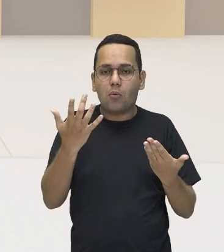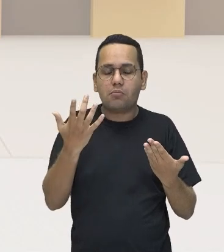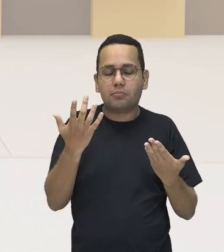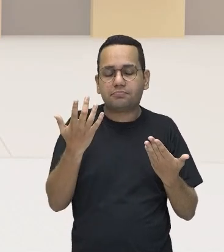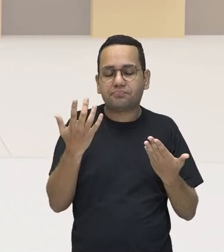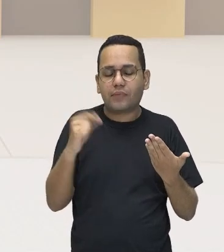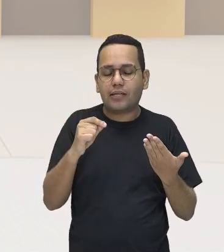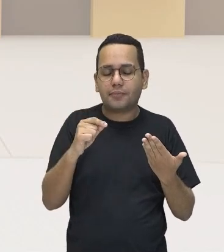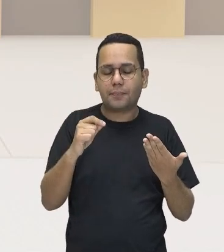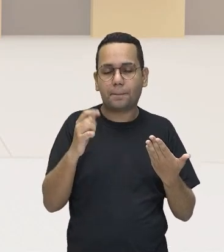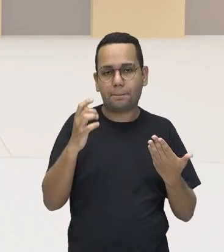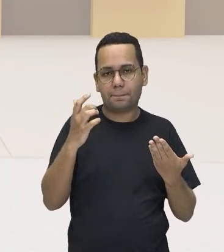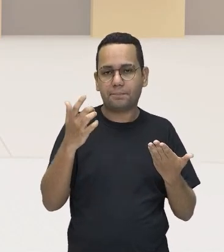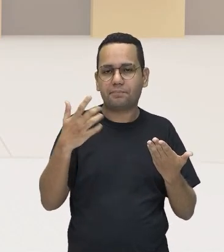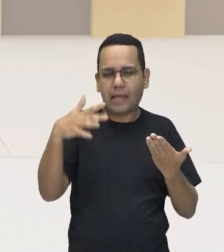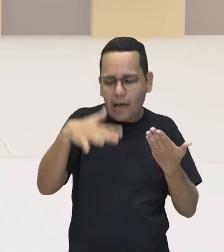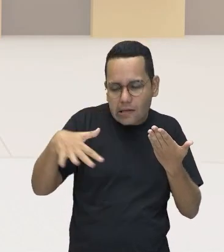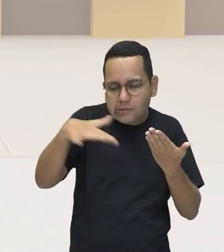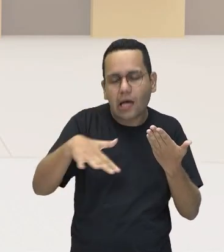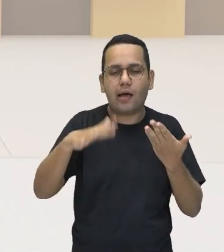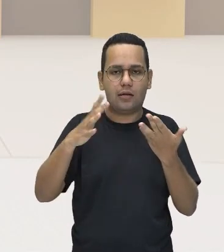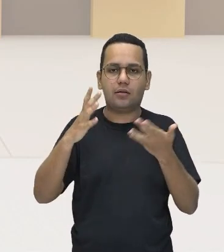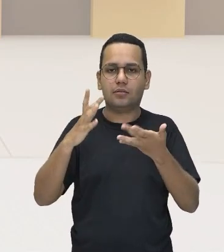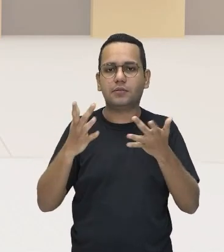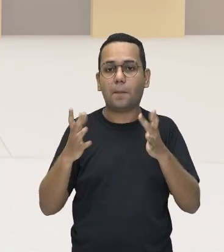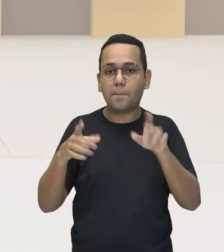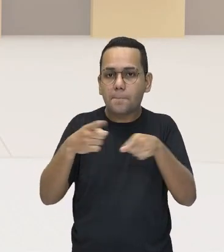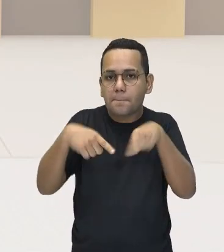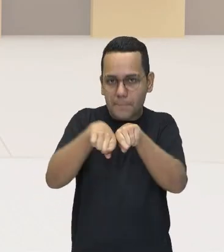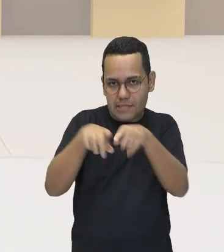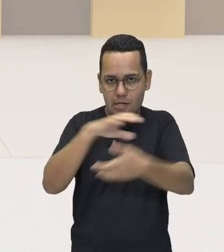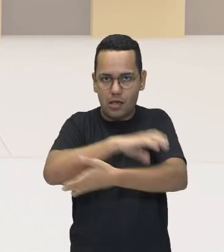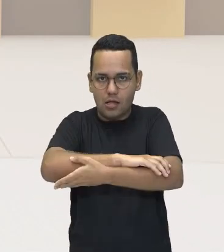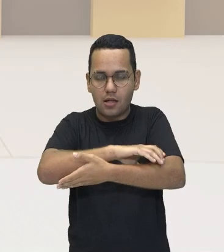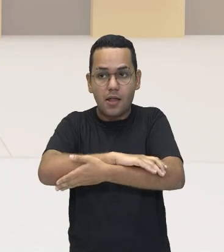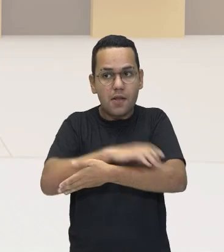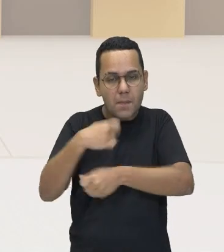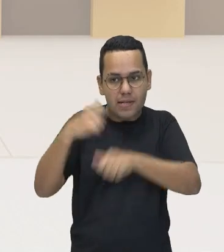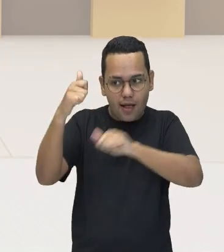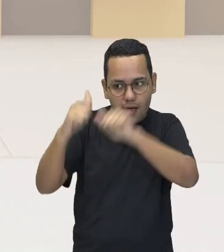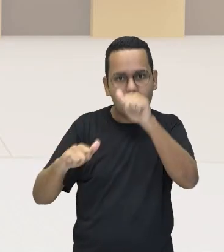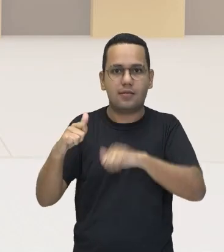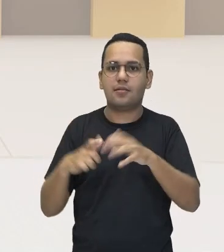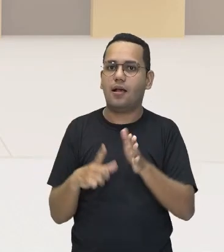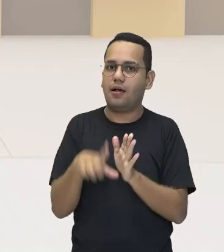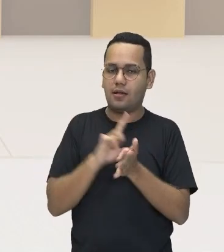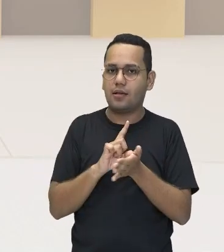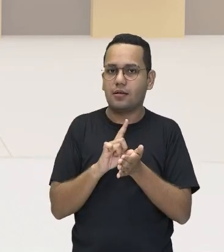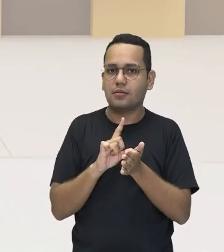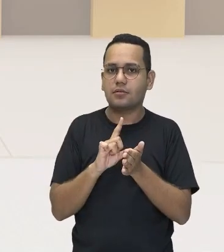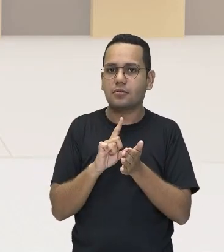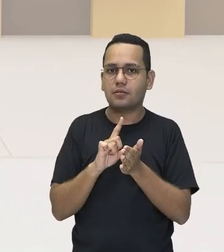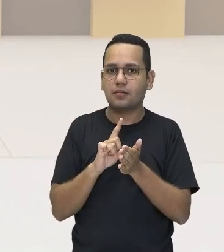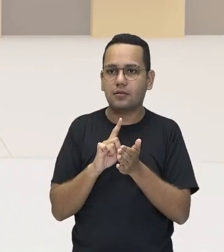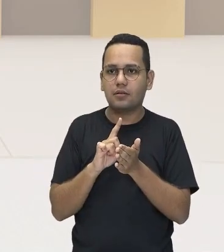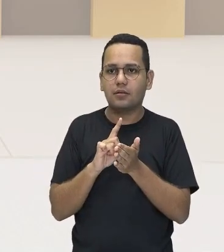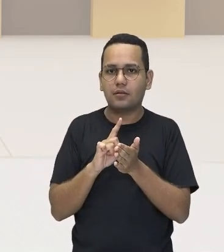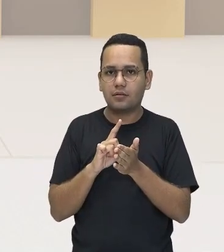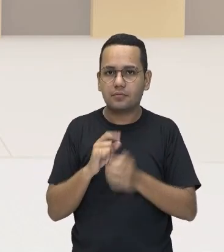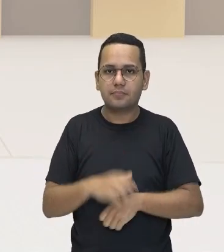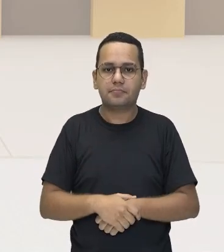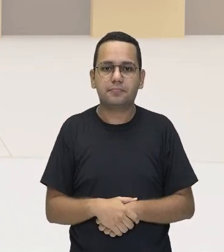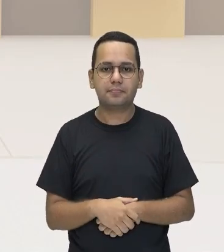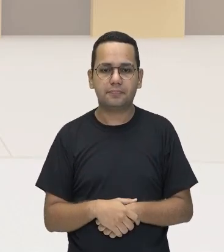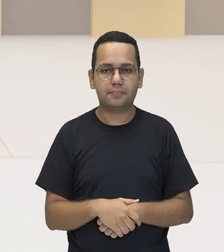têm que pensar muito bem aí com quem, analisar com quem você está estabelecendo esta parceria